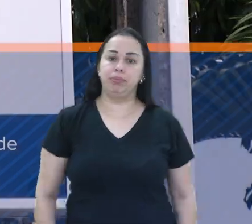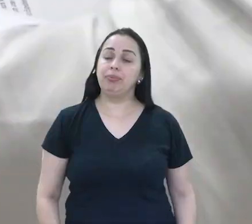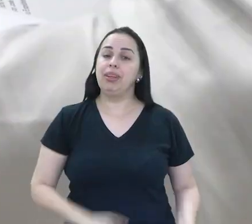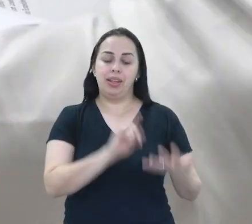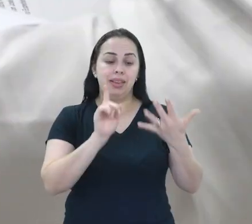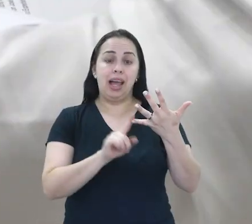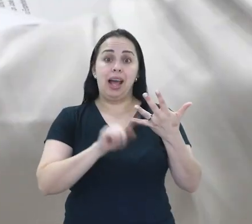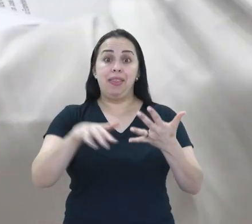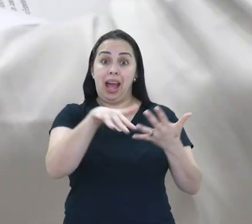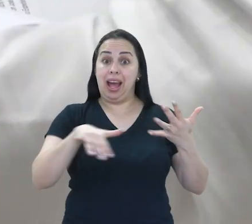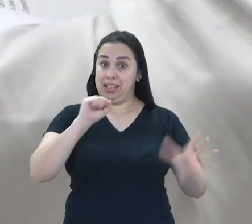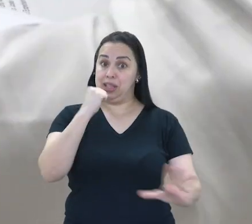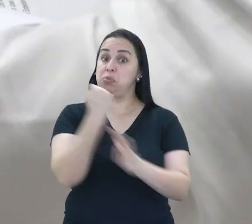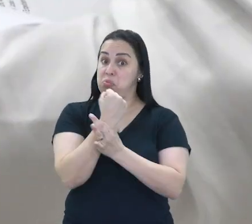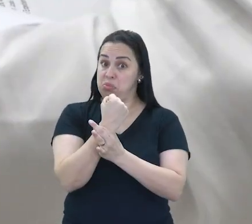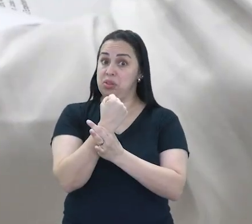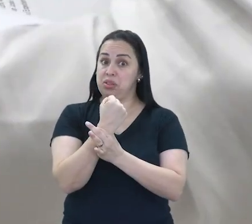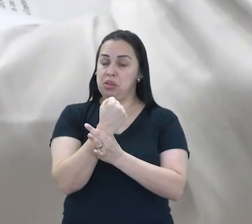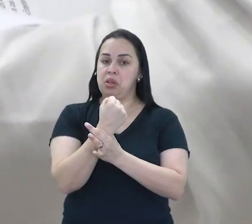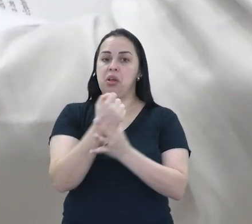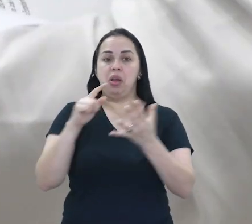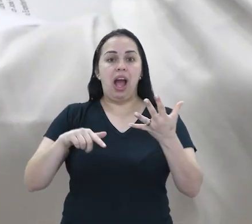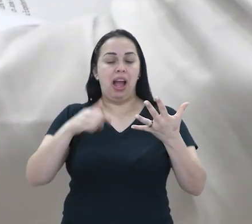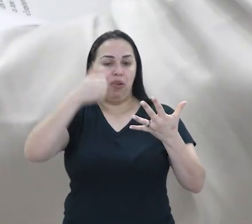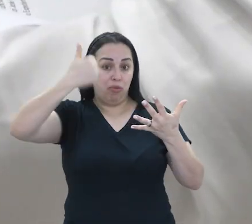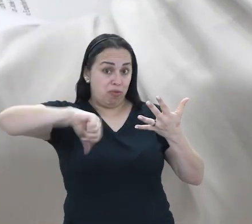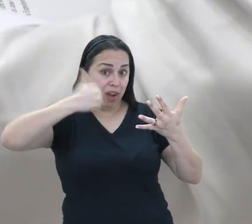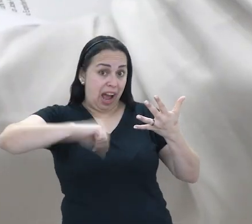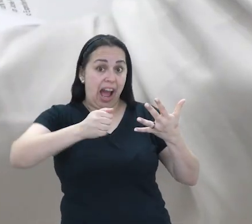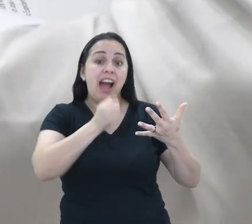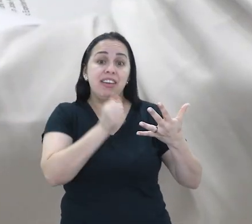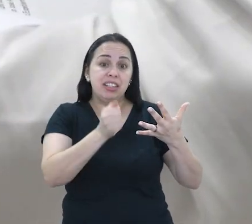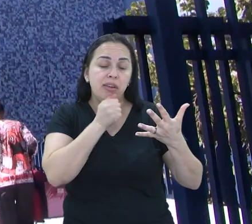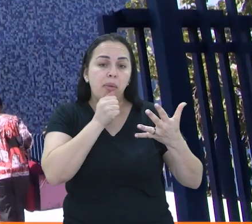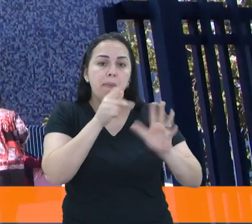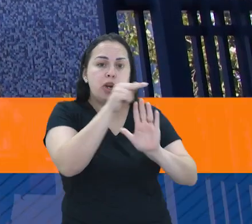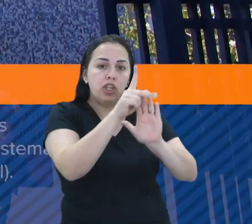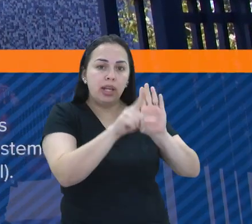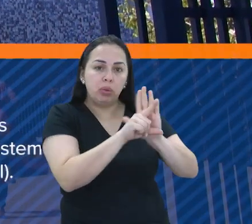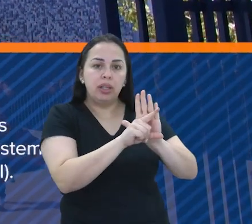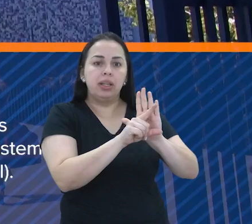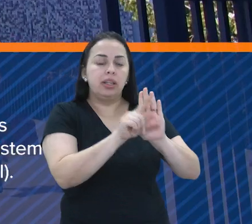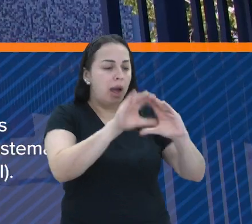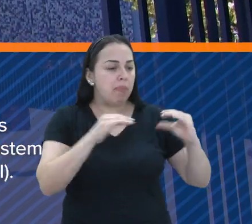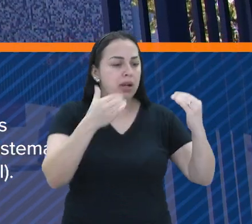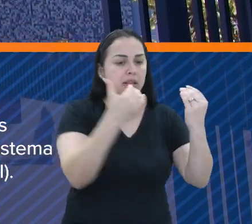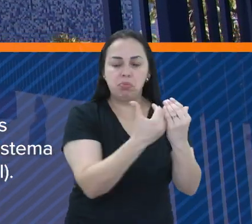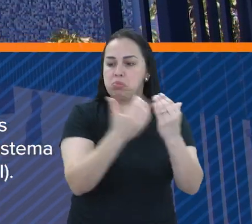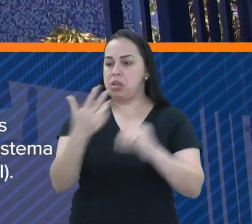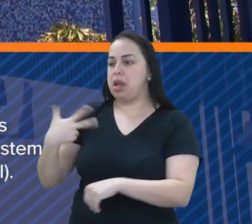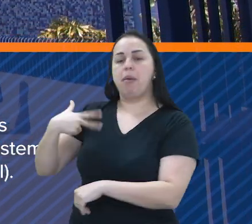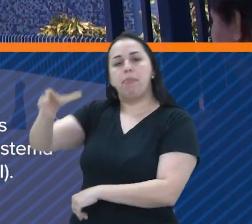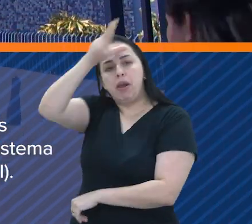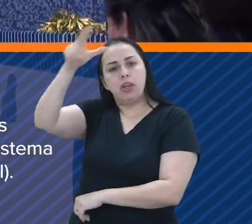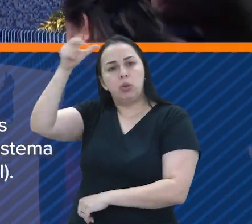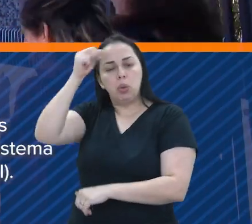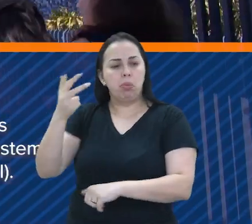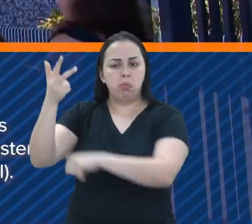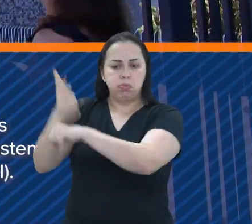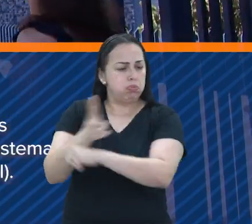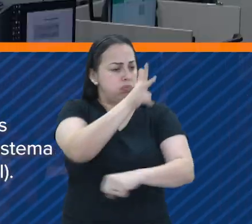cidade. Já na segurança pública, segue para a apreciação dos parlamentares o projeto que permite à Prefeitura firmar parcerias